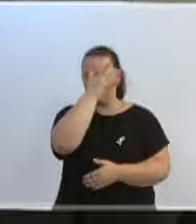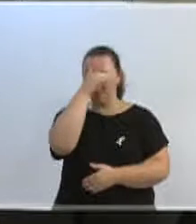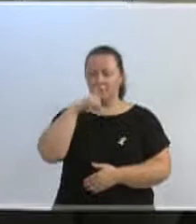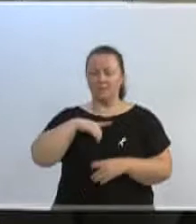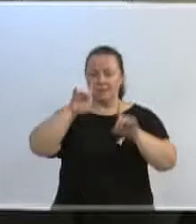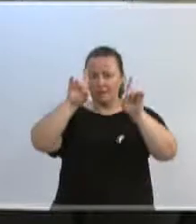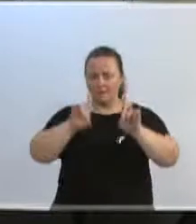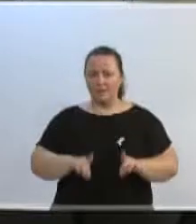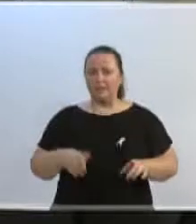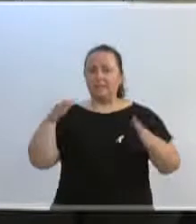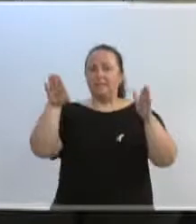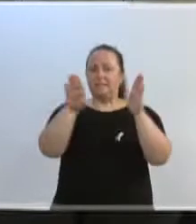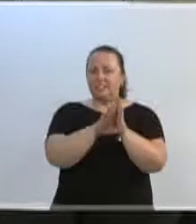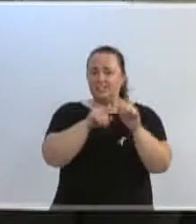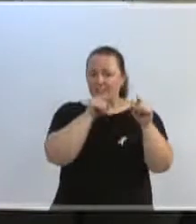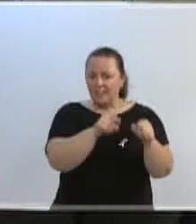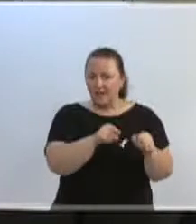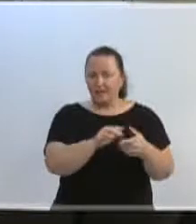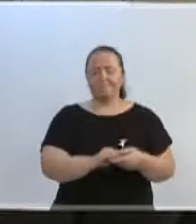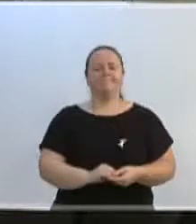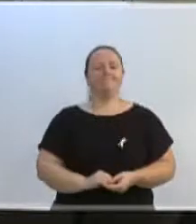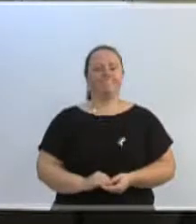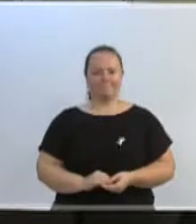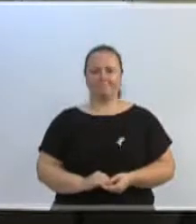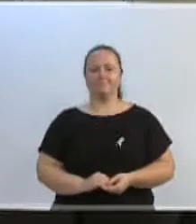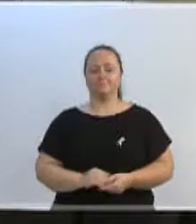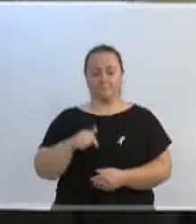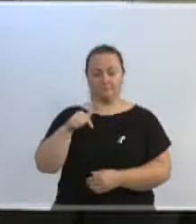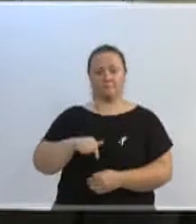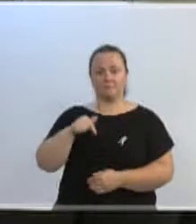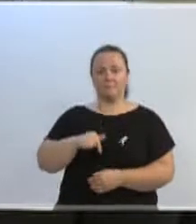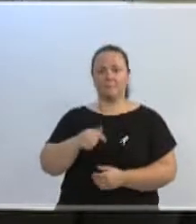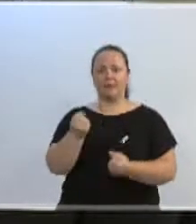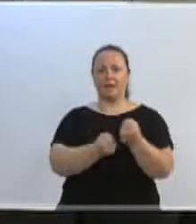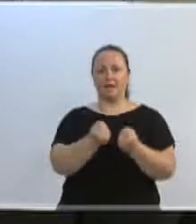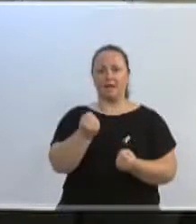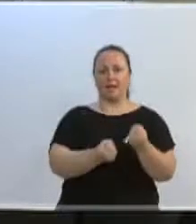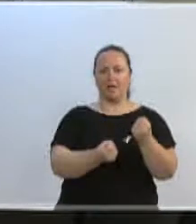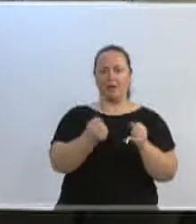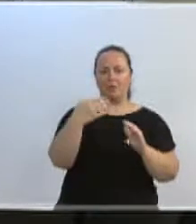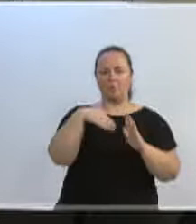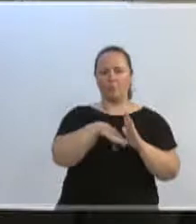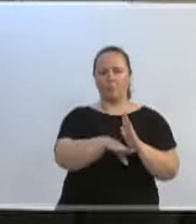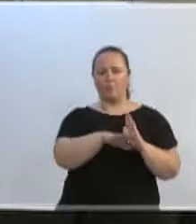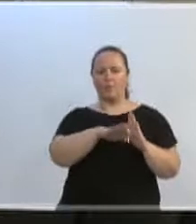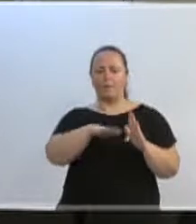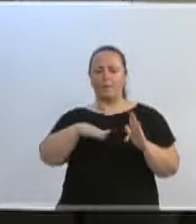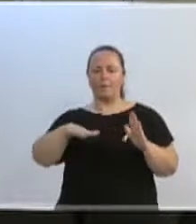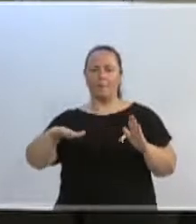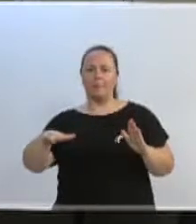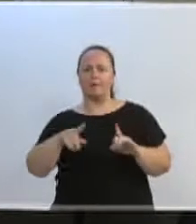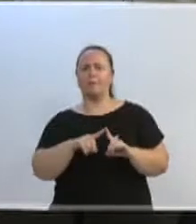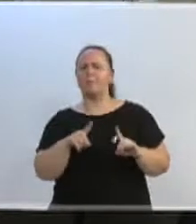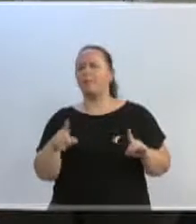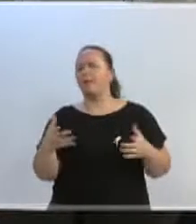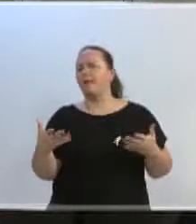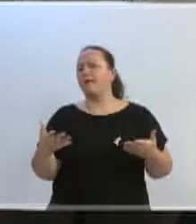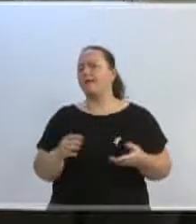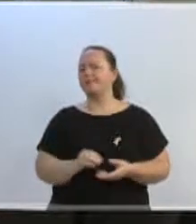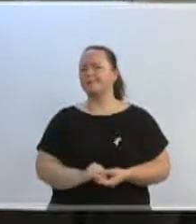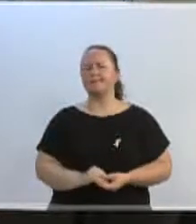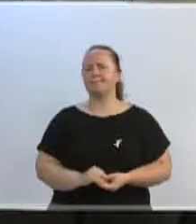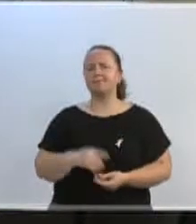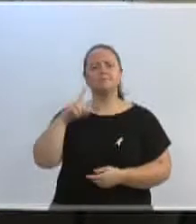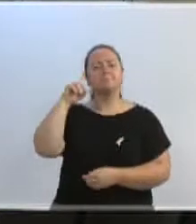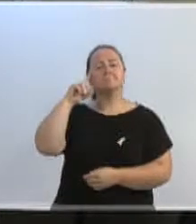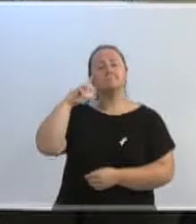lá. Aqui, para a gente estacionar, como eu já falei, né? Hoje está meio fácil, vai ali. mas e quando tem no